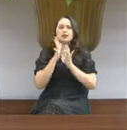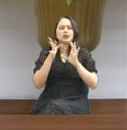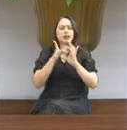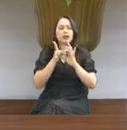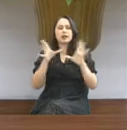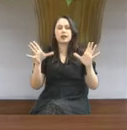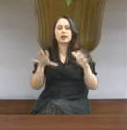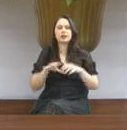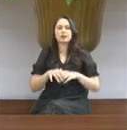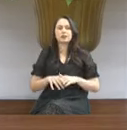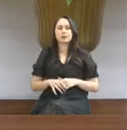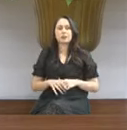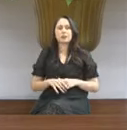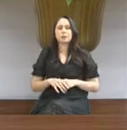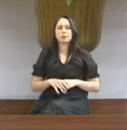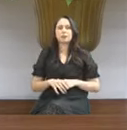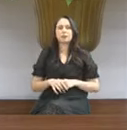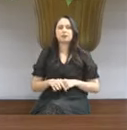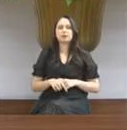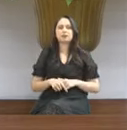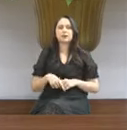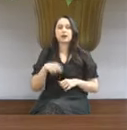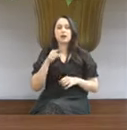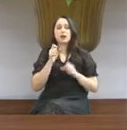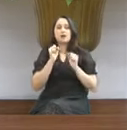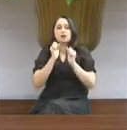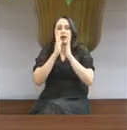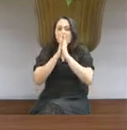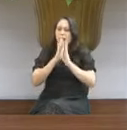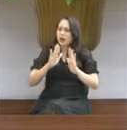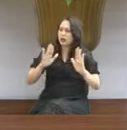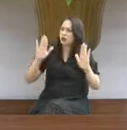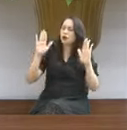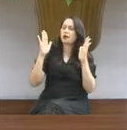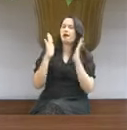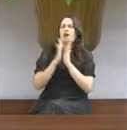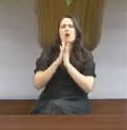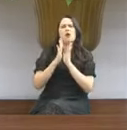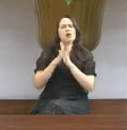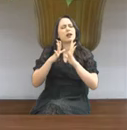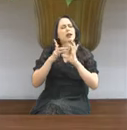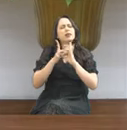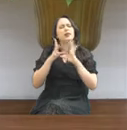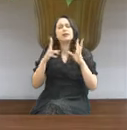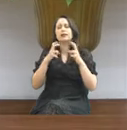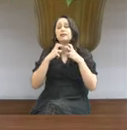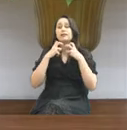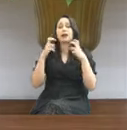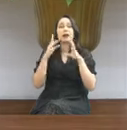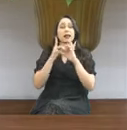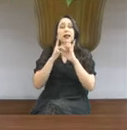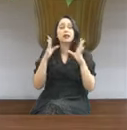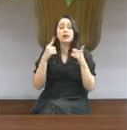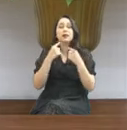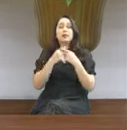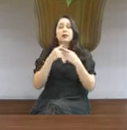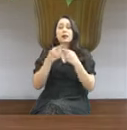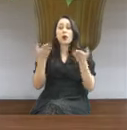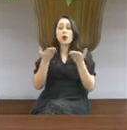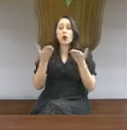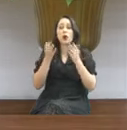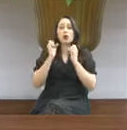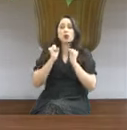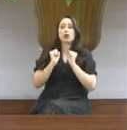isso. Aleluia! Você pode adorar, você pode orar, você pode clamar, porque o véu foi